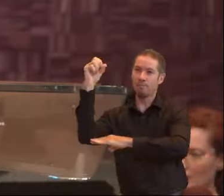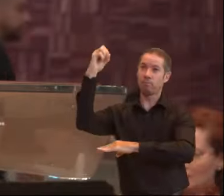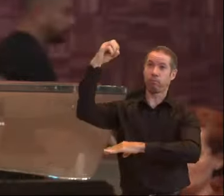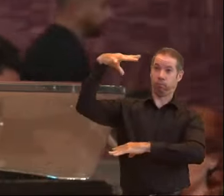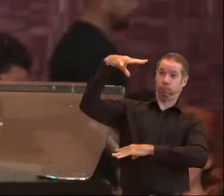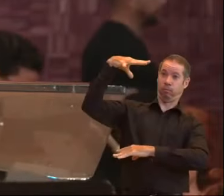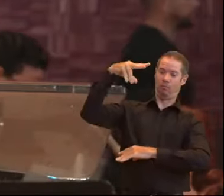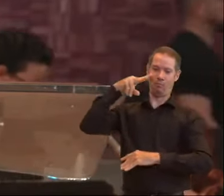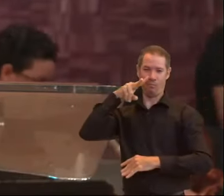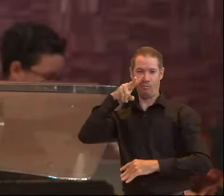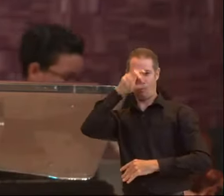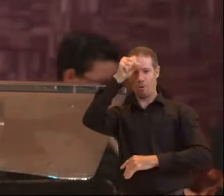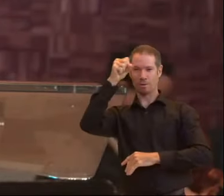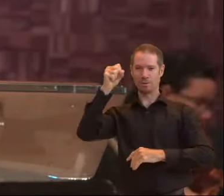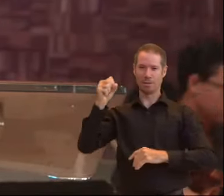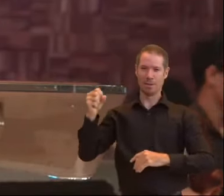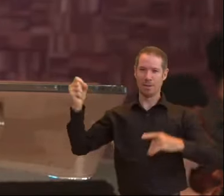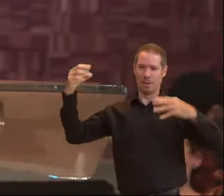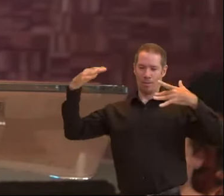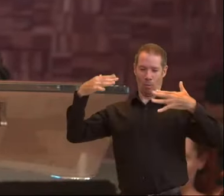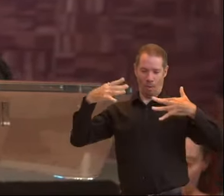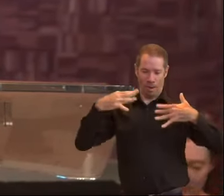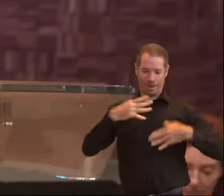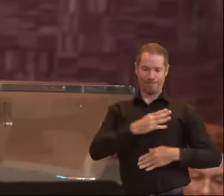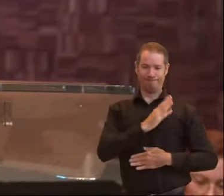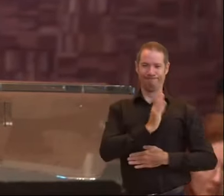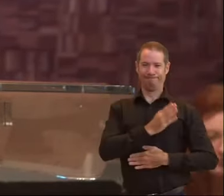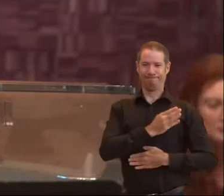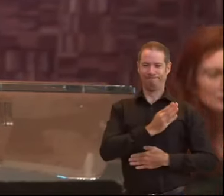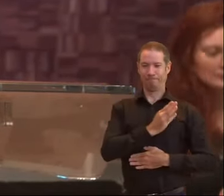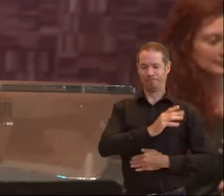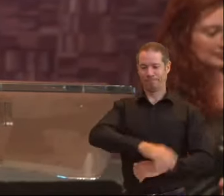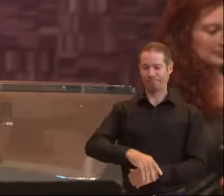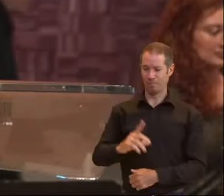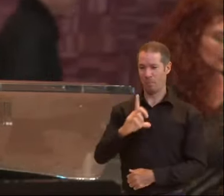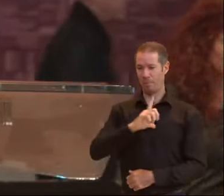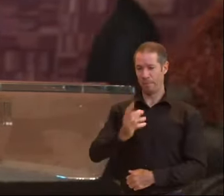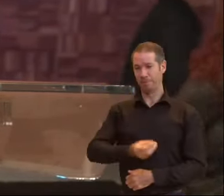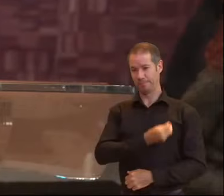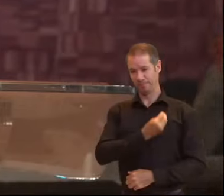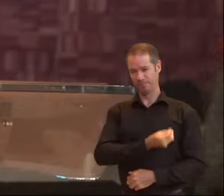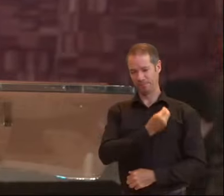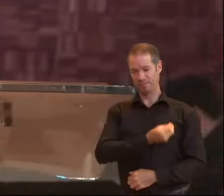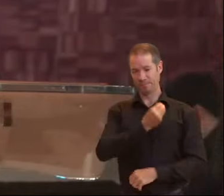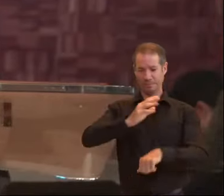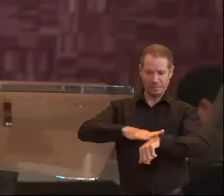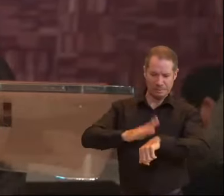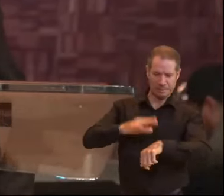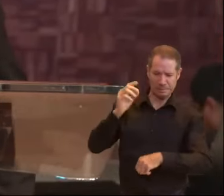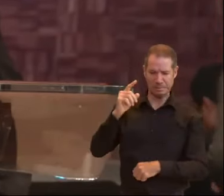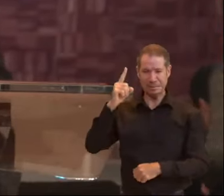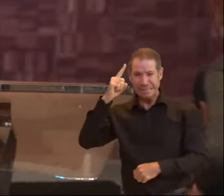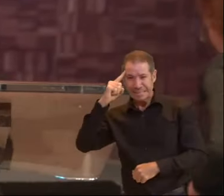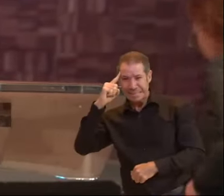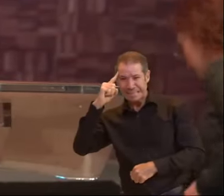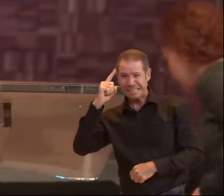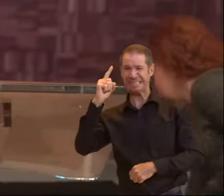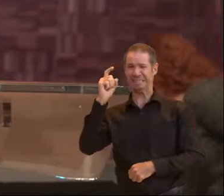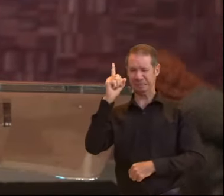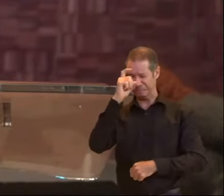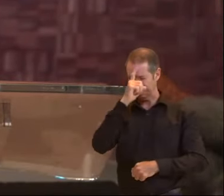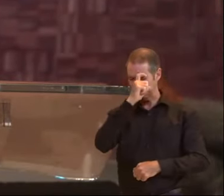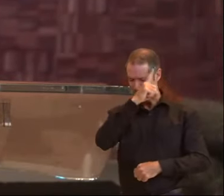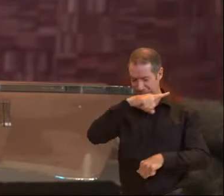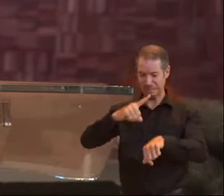para aquecer os nossos corações. Temos vivido, irmãos, um tempo tão difícil, não é?